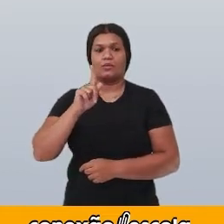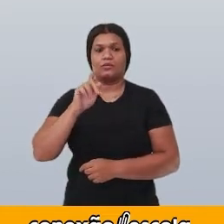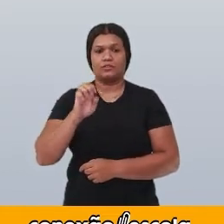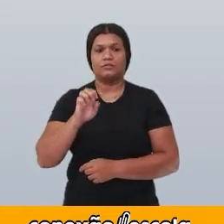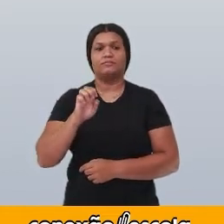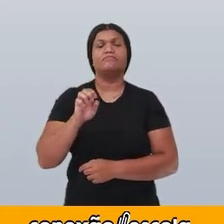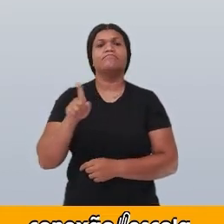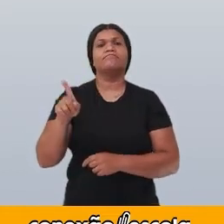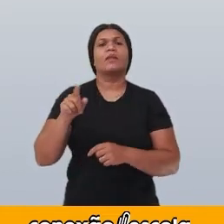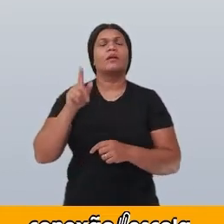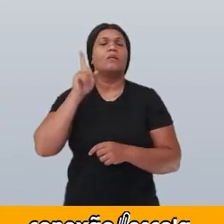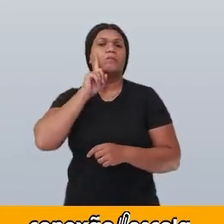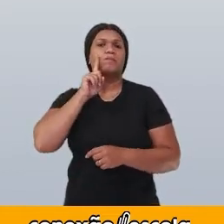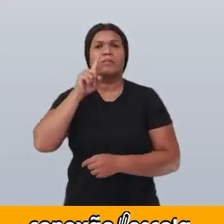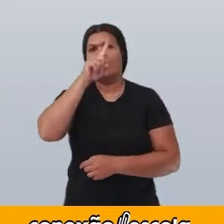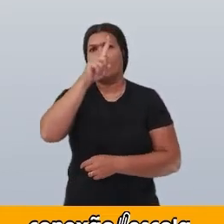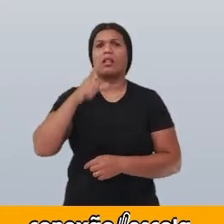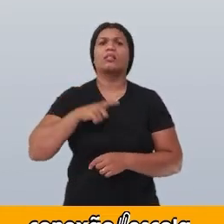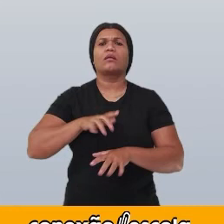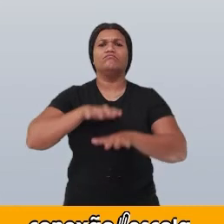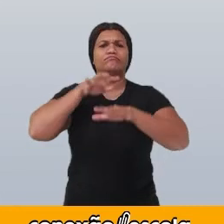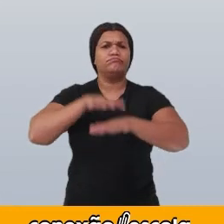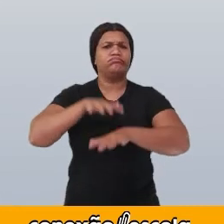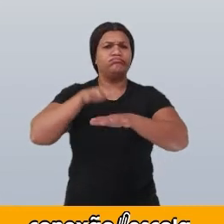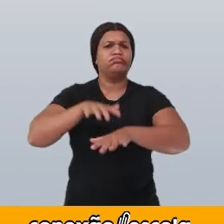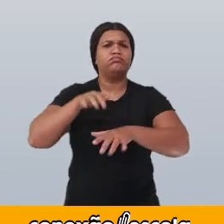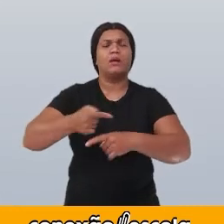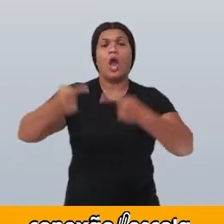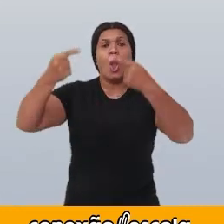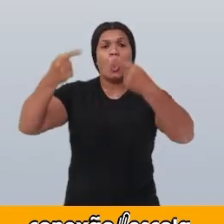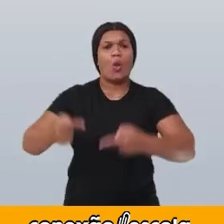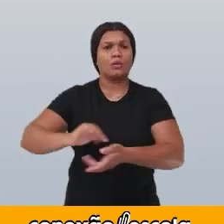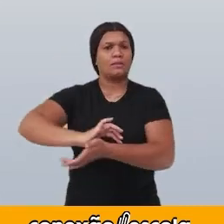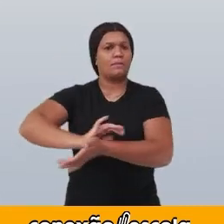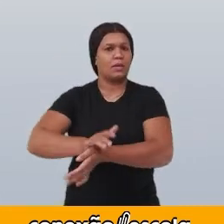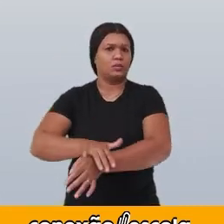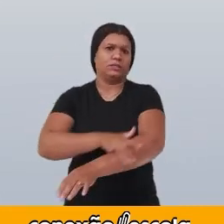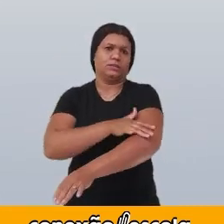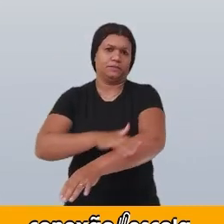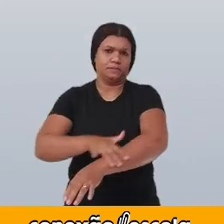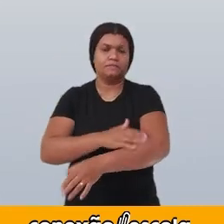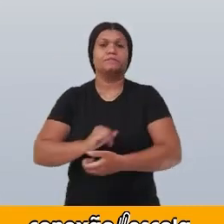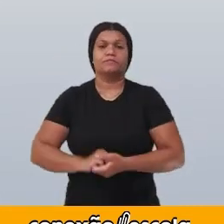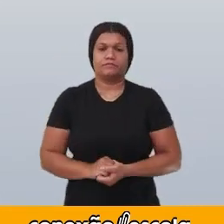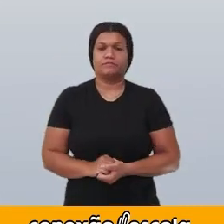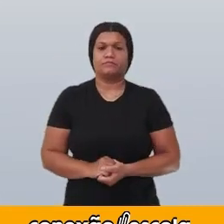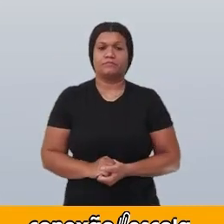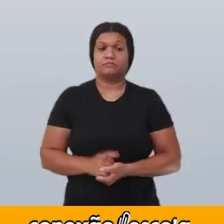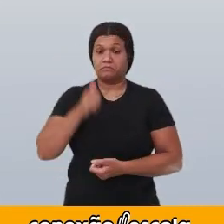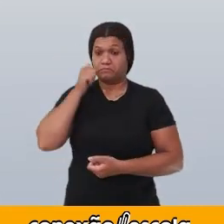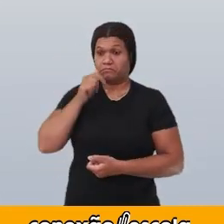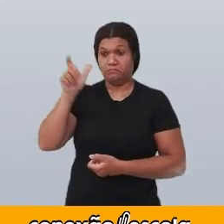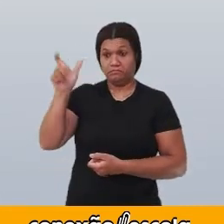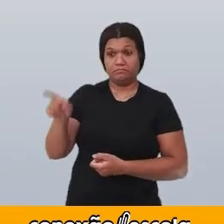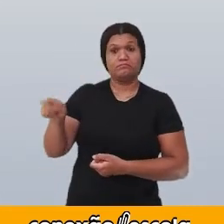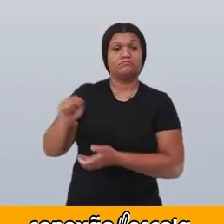tem onda de manifestações antirracistas. Por Helena